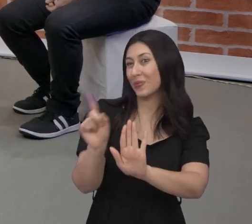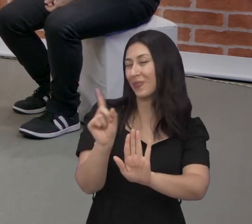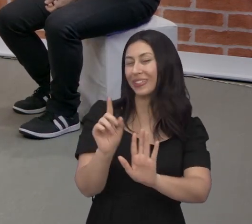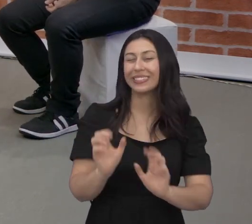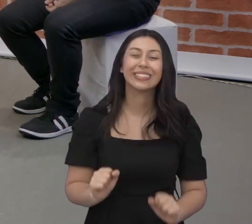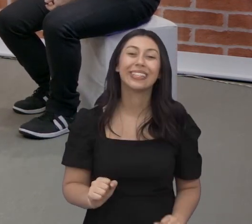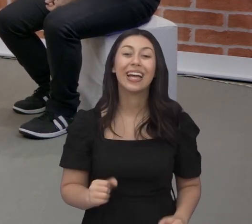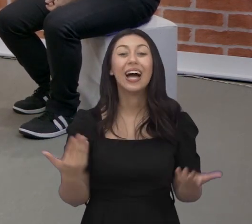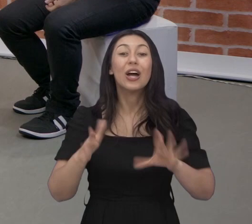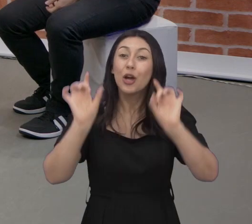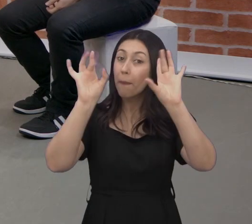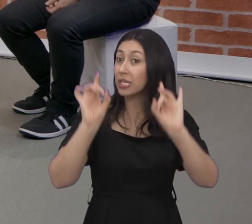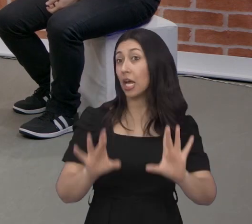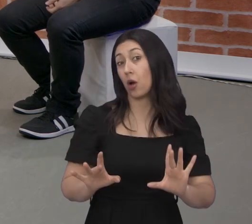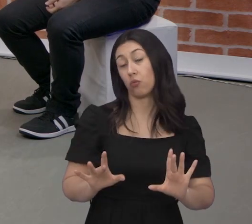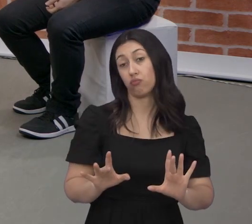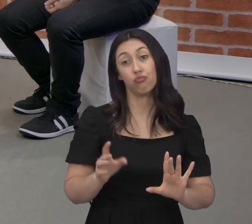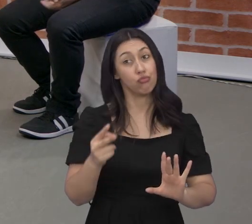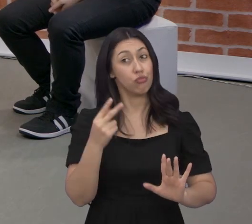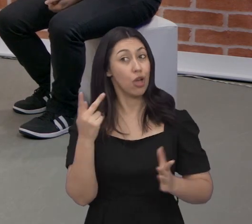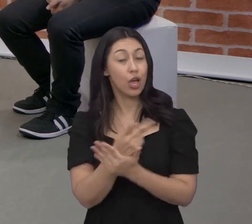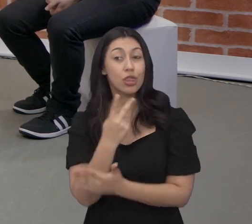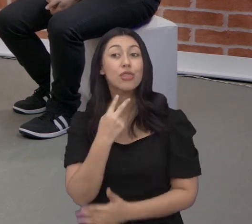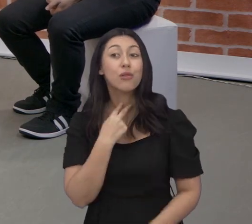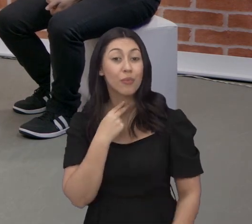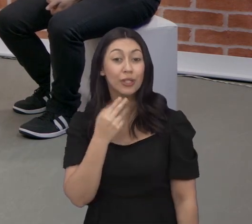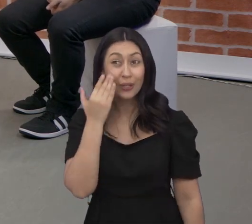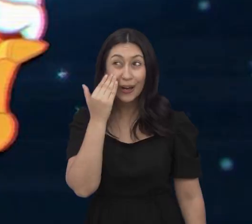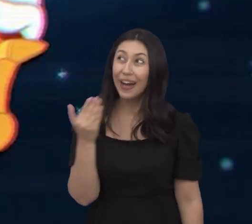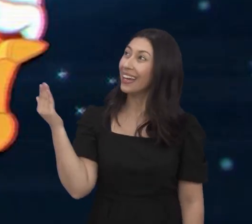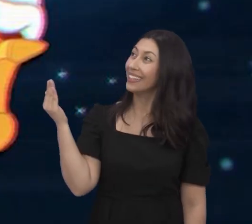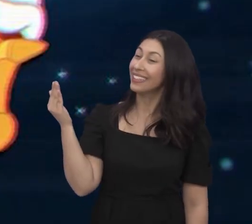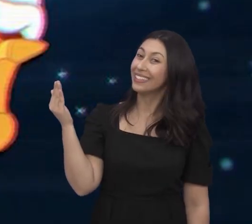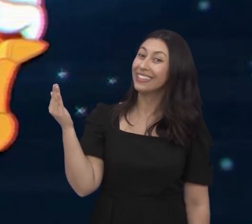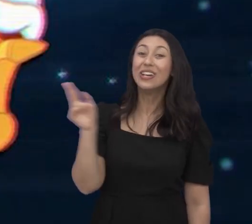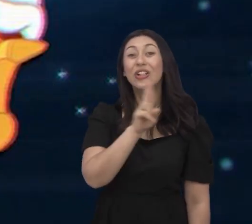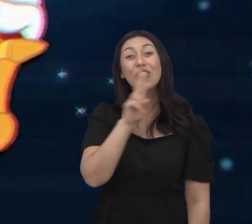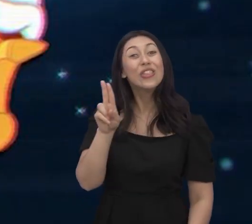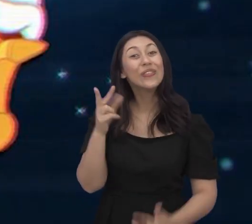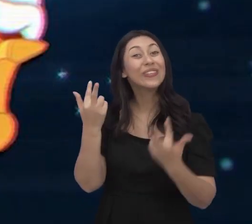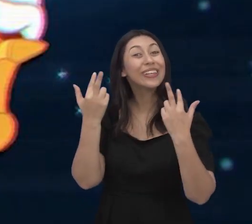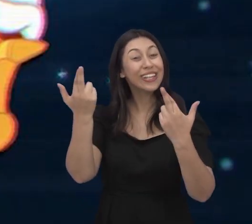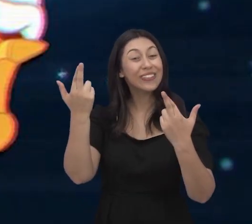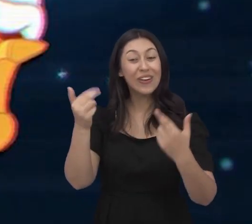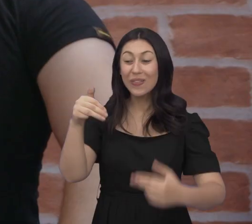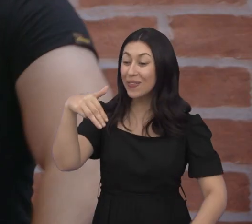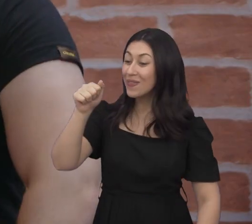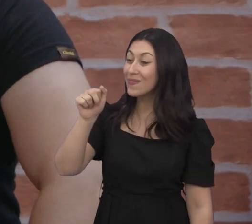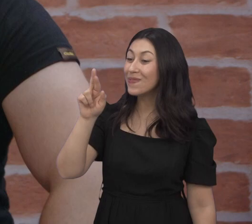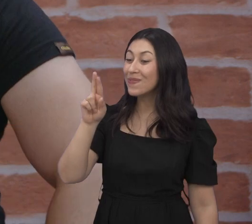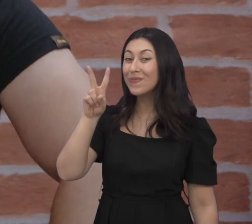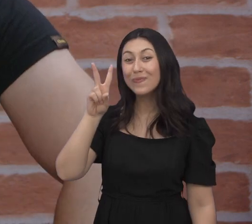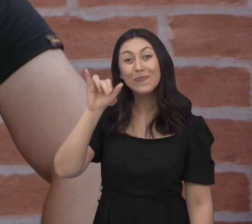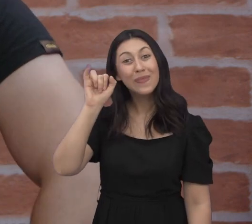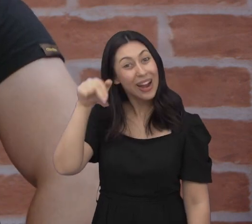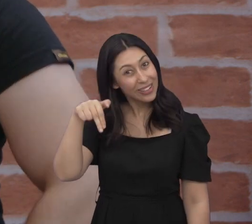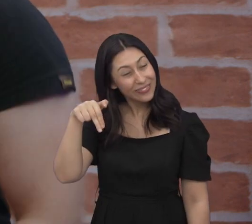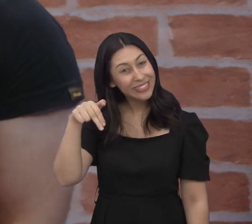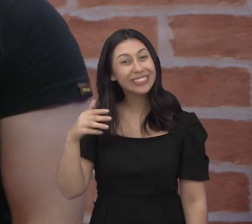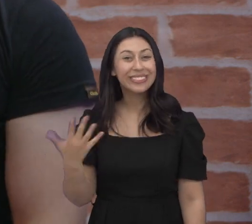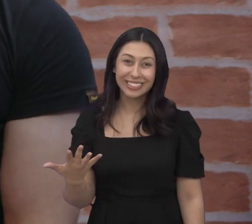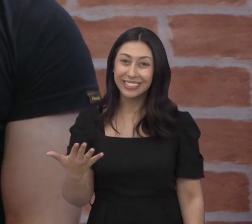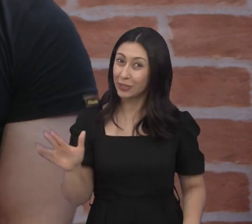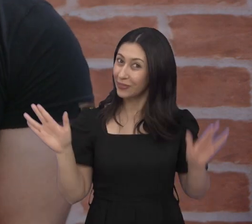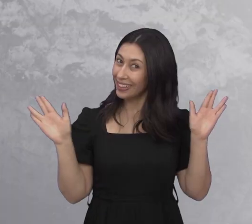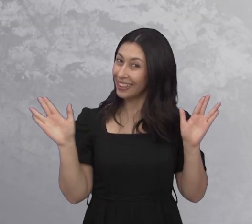Essa é especial pra você, não tem como você errar. É? Olha ali. Ó, criou... É o teu xará. Marvin, o Marciano.